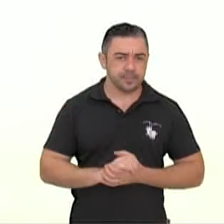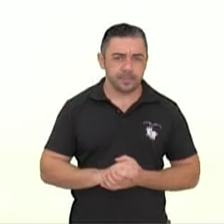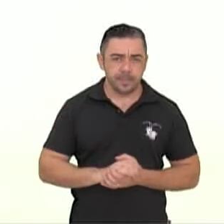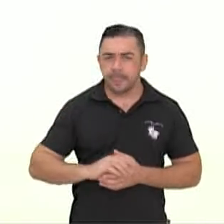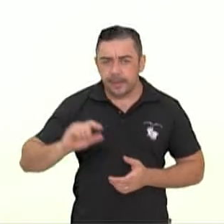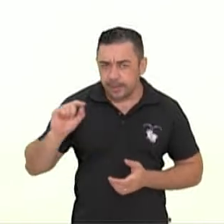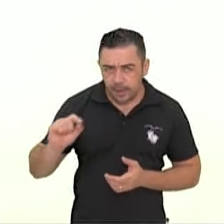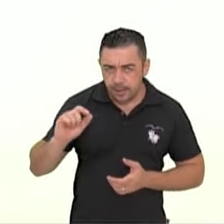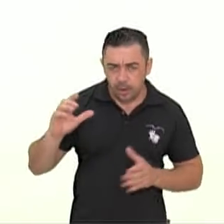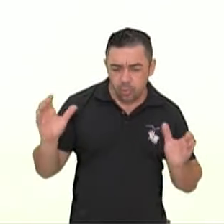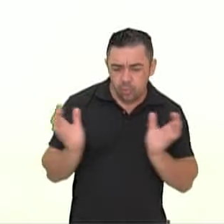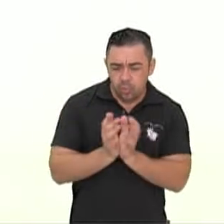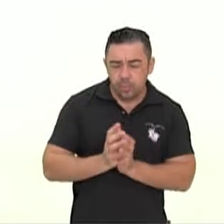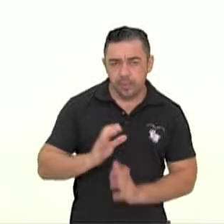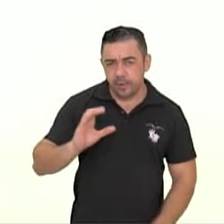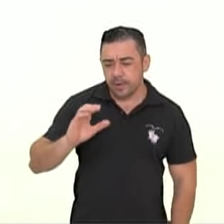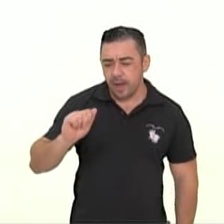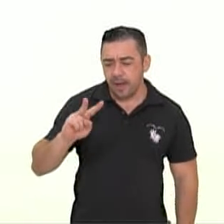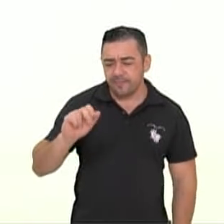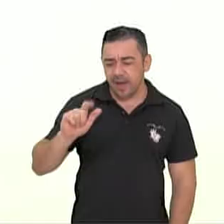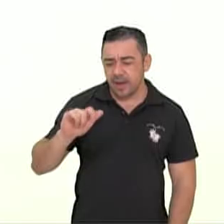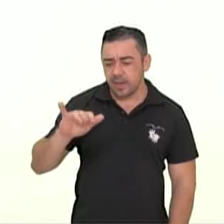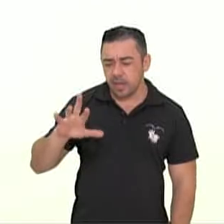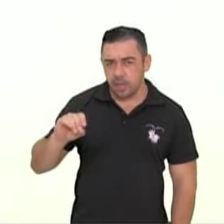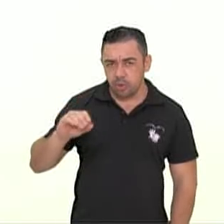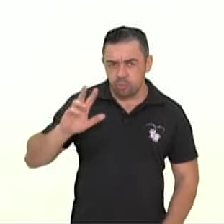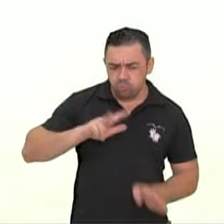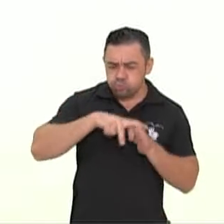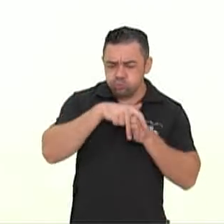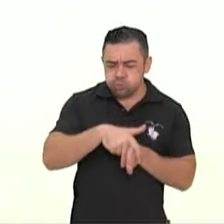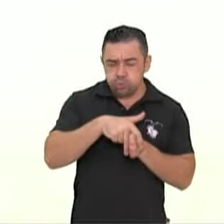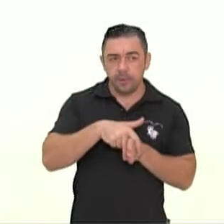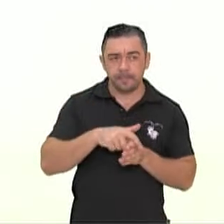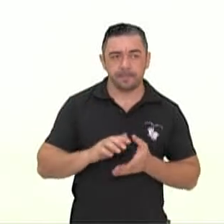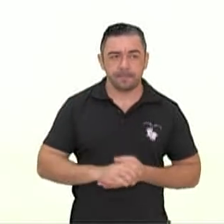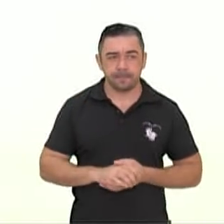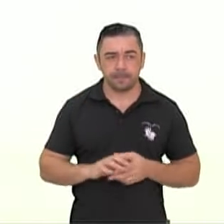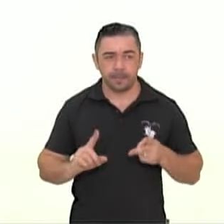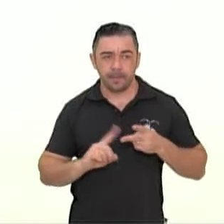os cavaleiros que nós vamos aprender na aula de hoje? O outro aqui, está segurando uma